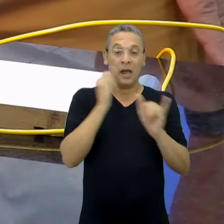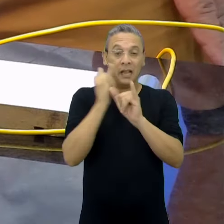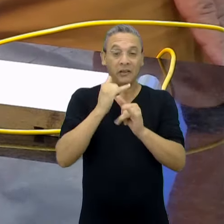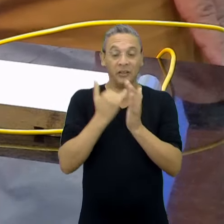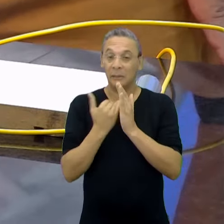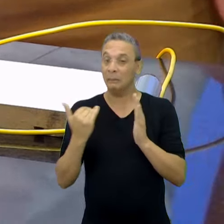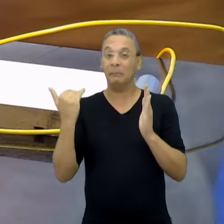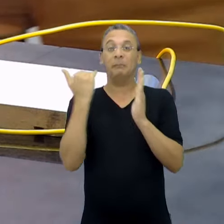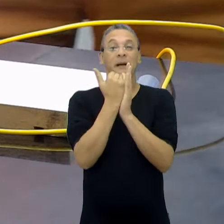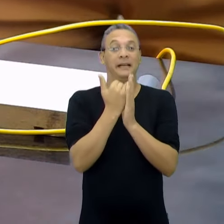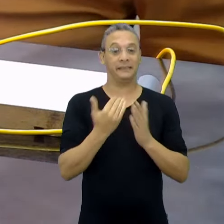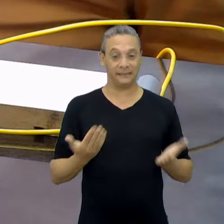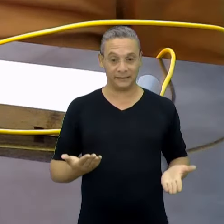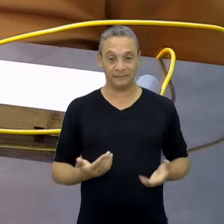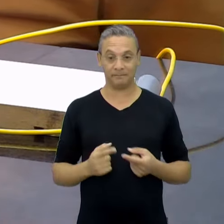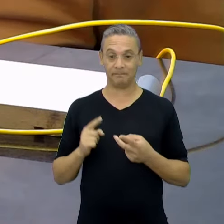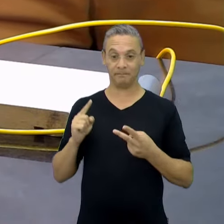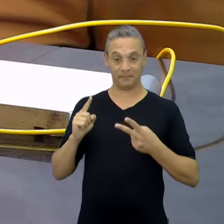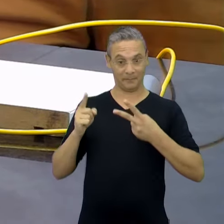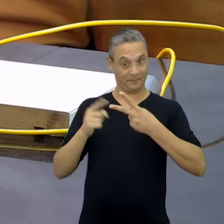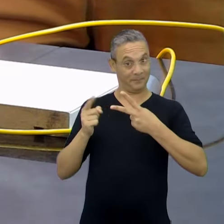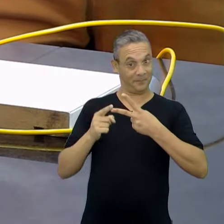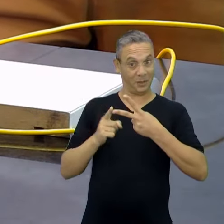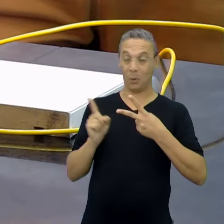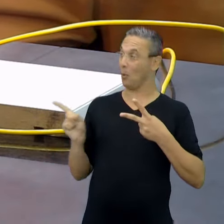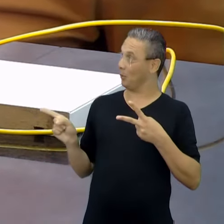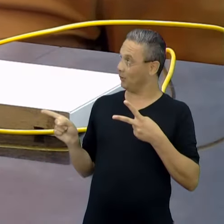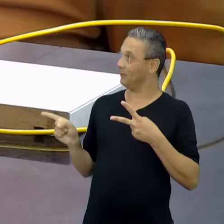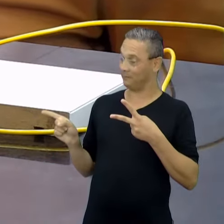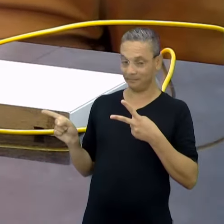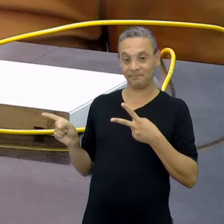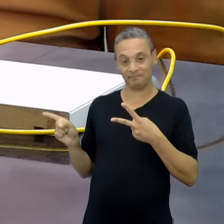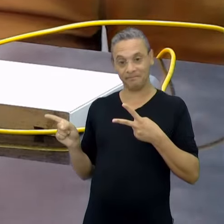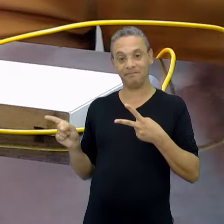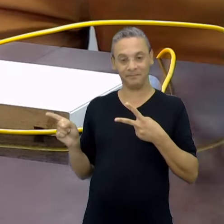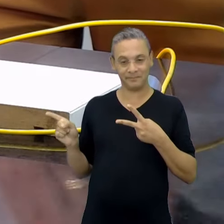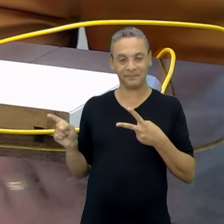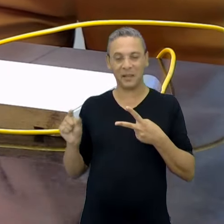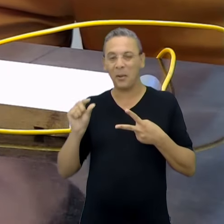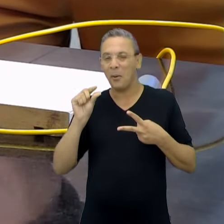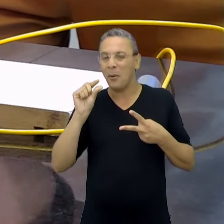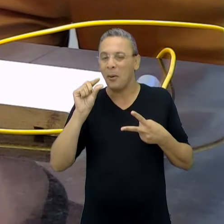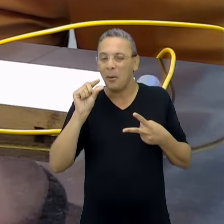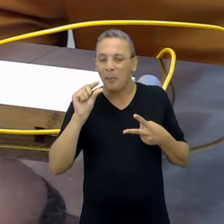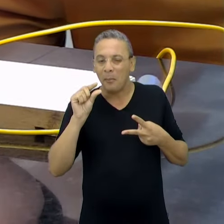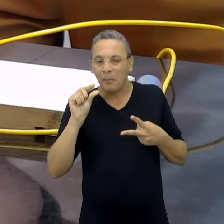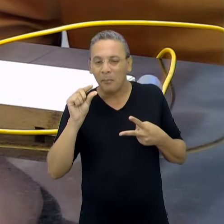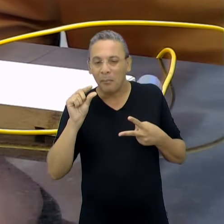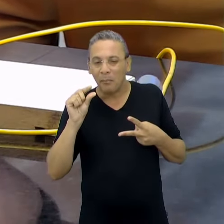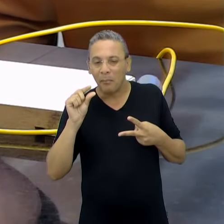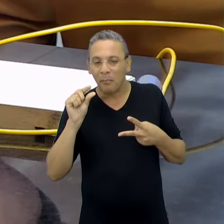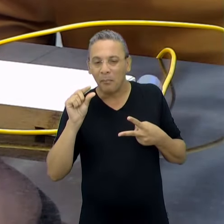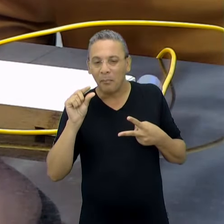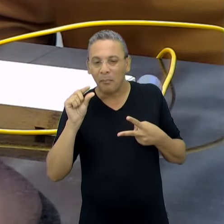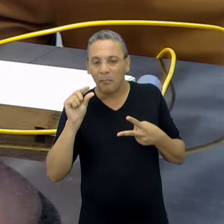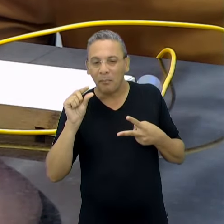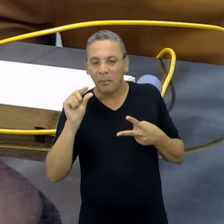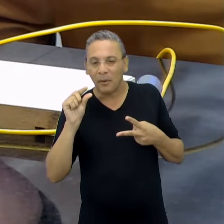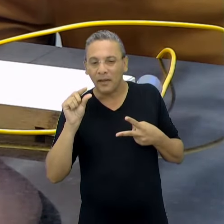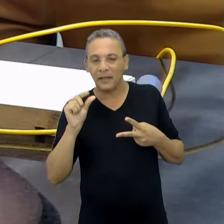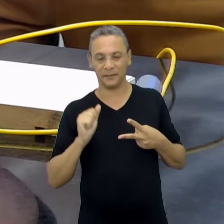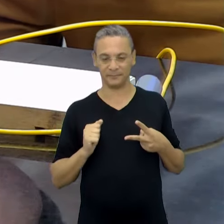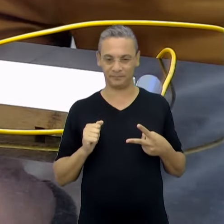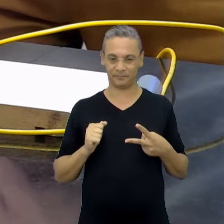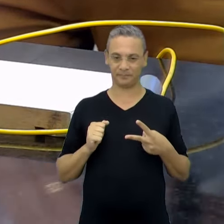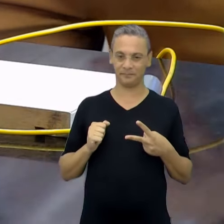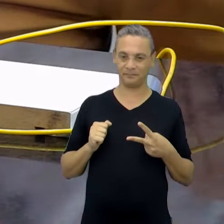efeito térmico. Essa daqui já é um pouco melhor, é um pouquinho só melhor, né? Deixa eu ver se eu consigo tirar essa